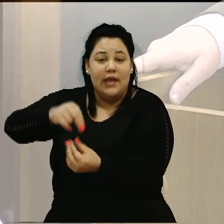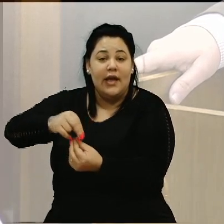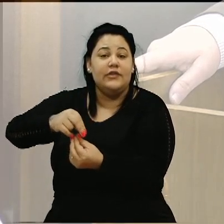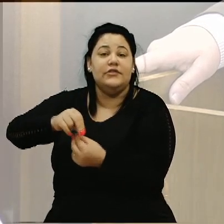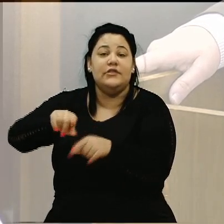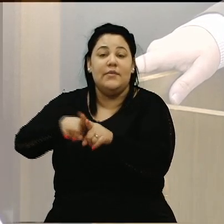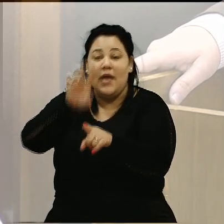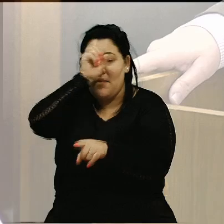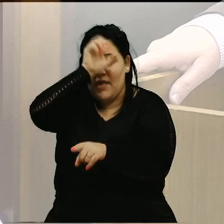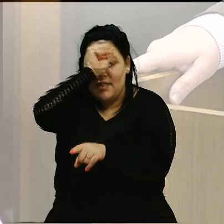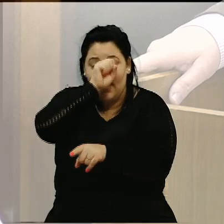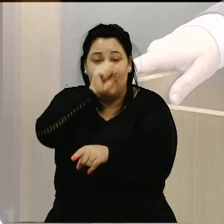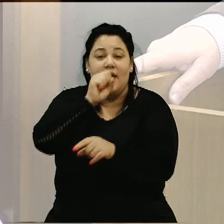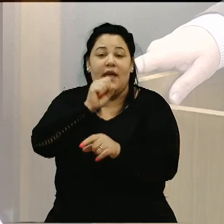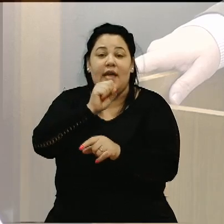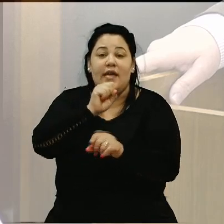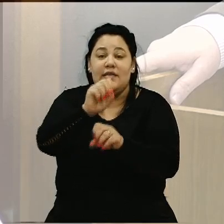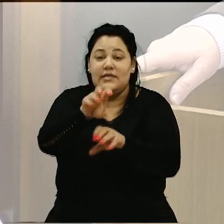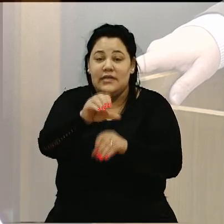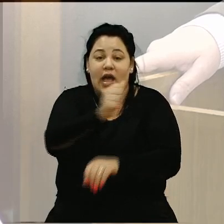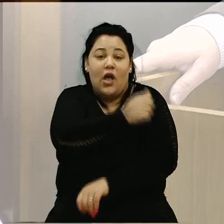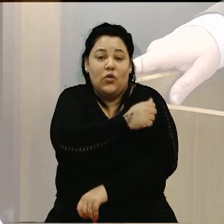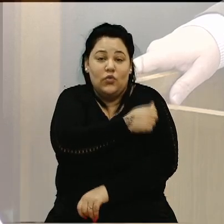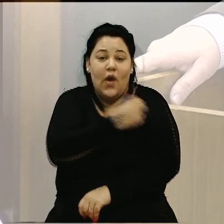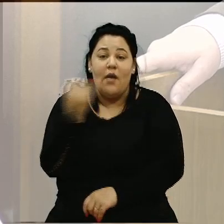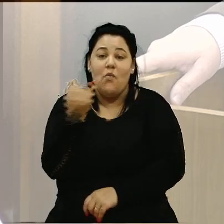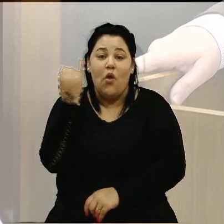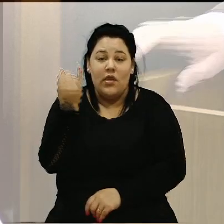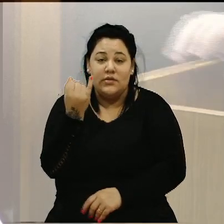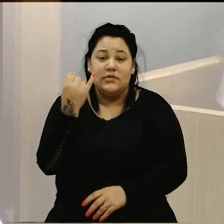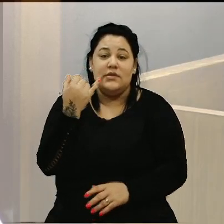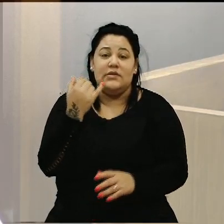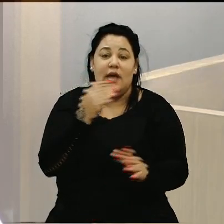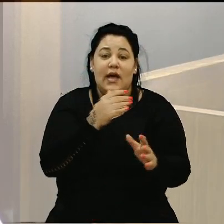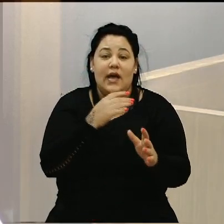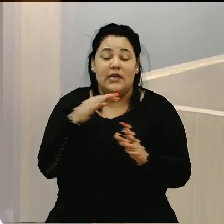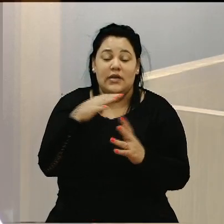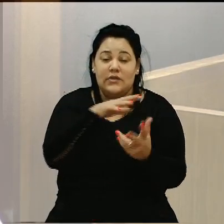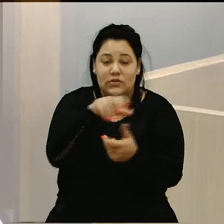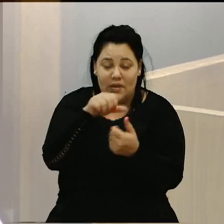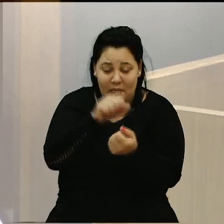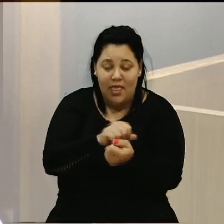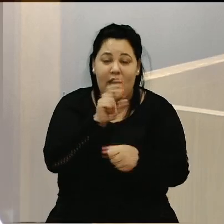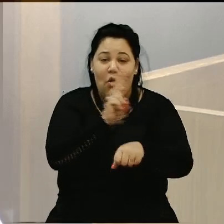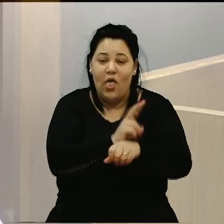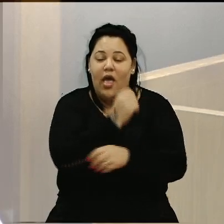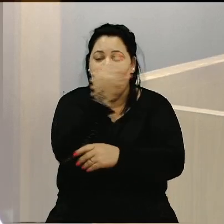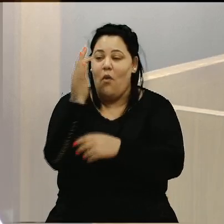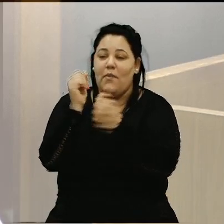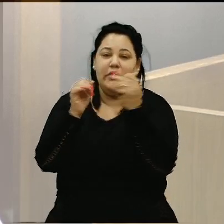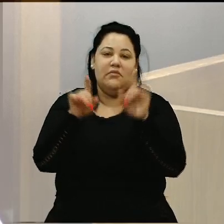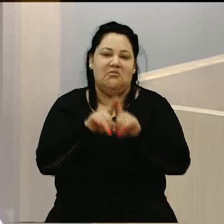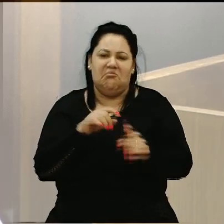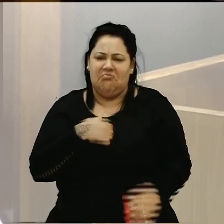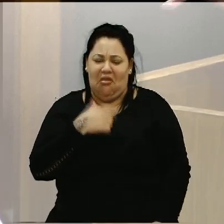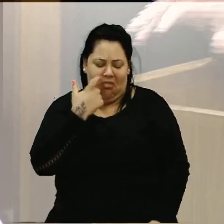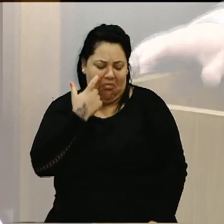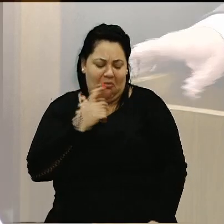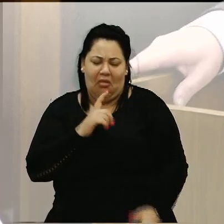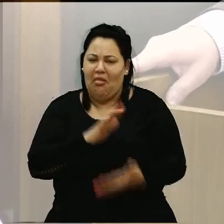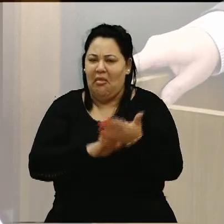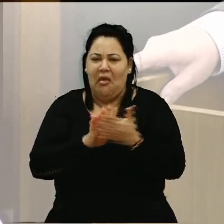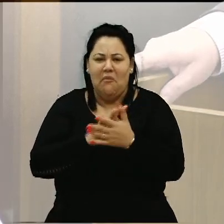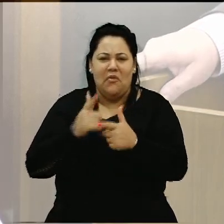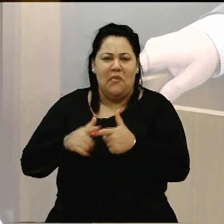iniciativas que ensinem aos alunos a importância da sustentabilidade e do cuidado com o meio ambiente. Então, eu não vejo aqui nenhum problema. A lei